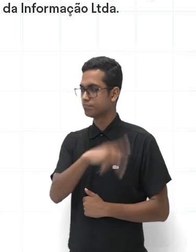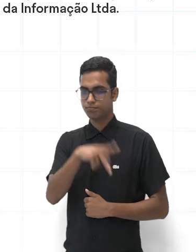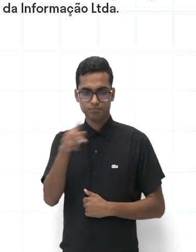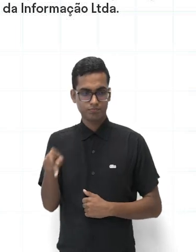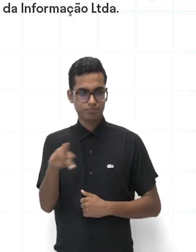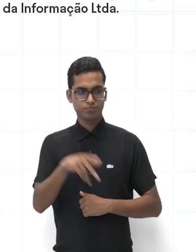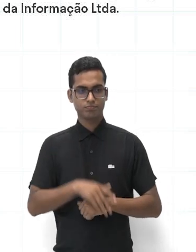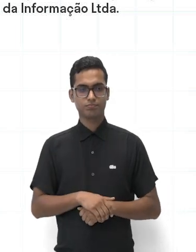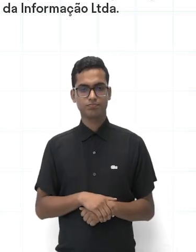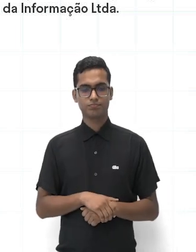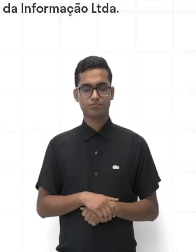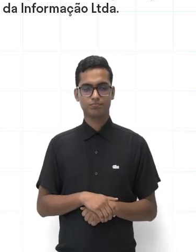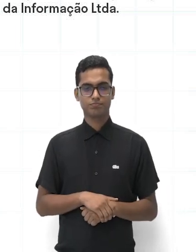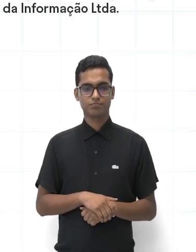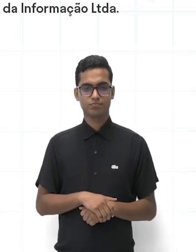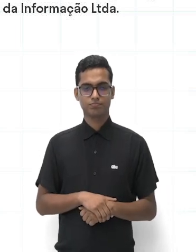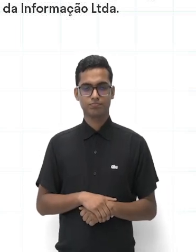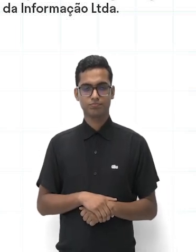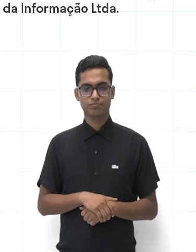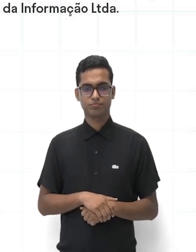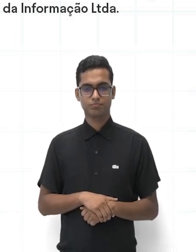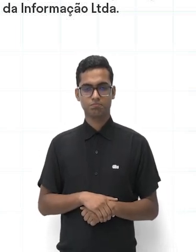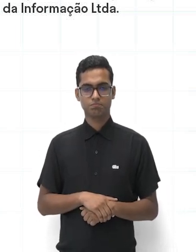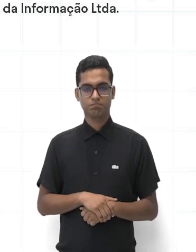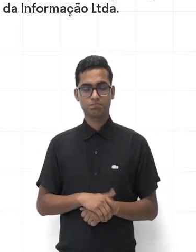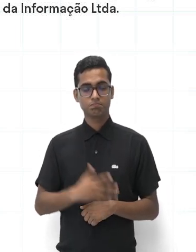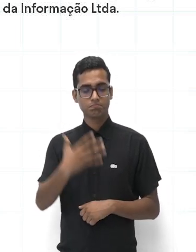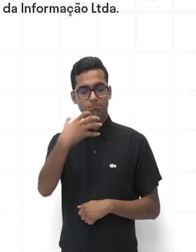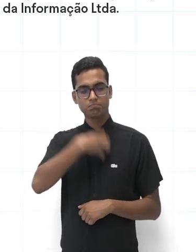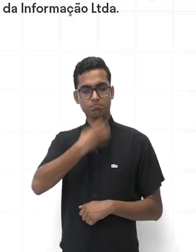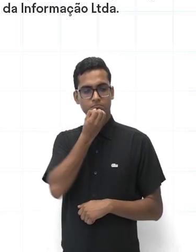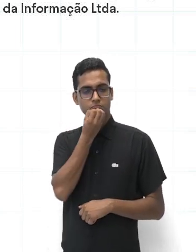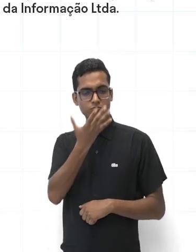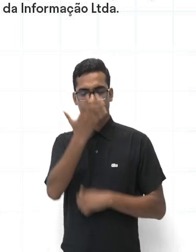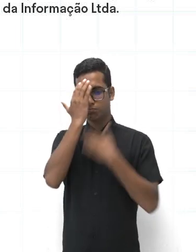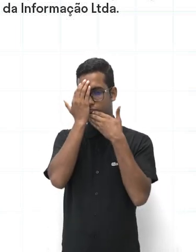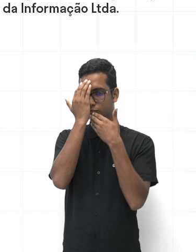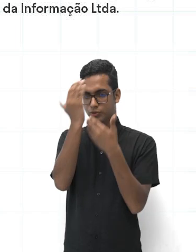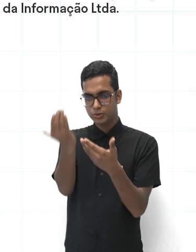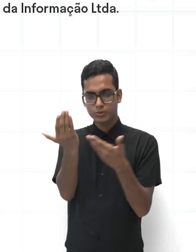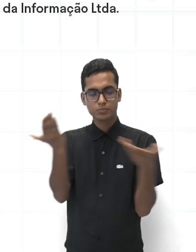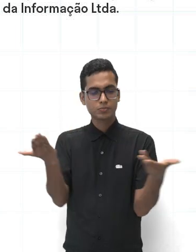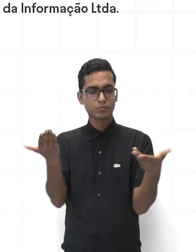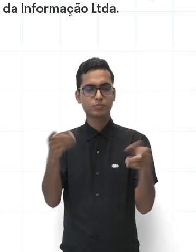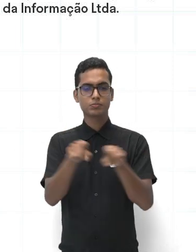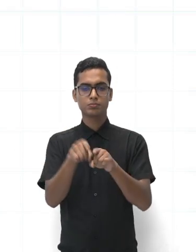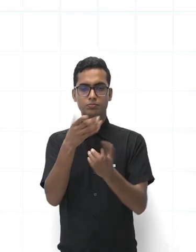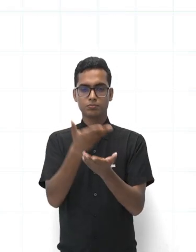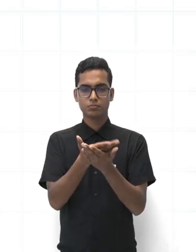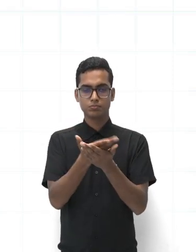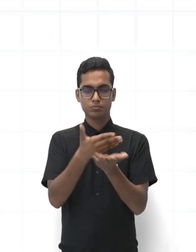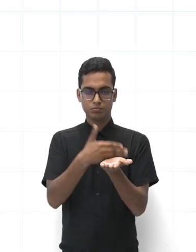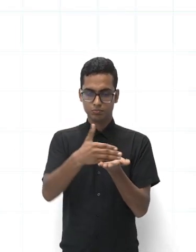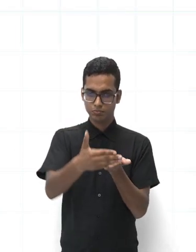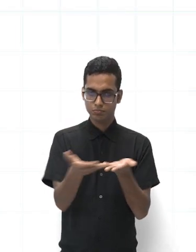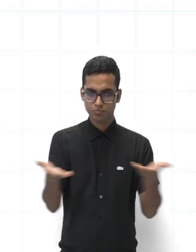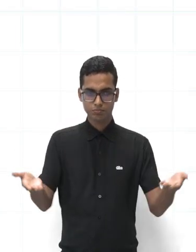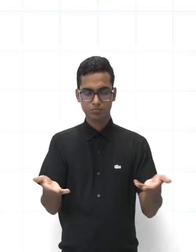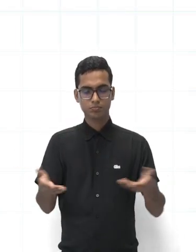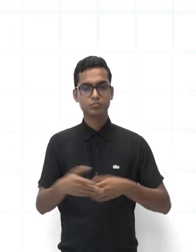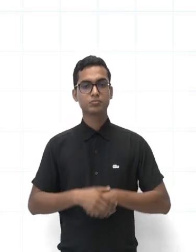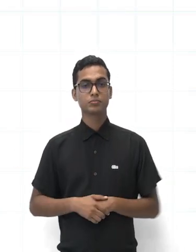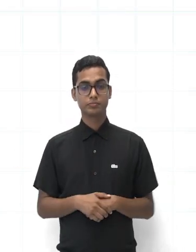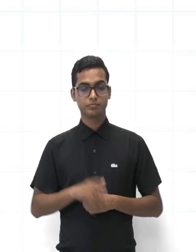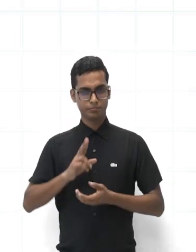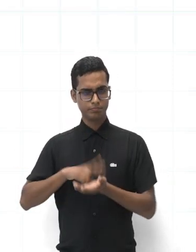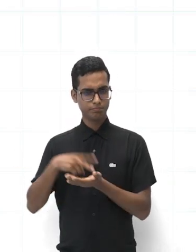obrigado. Now, let's begin the class. Agora, vamos começar a aula.